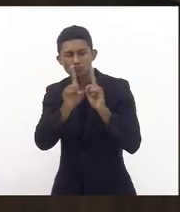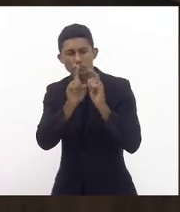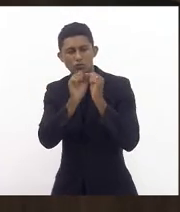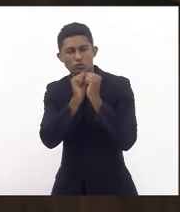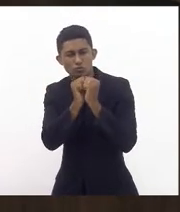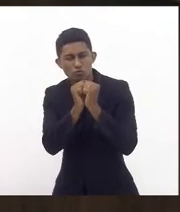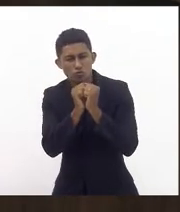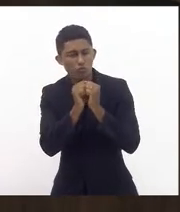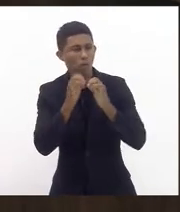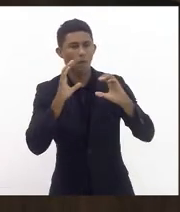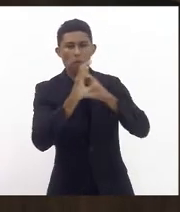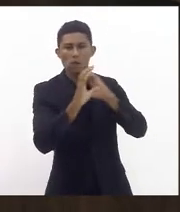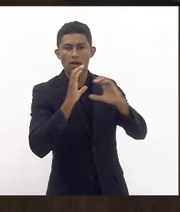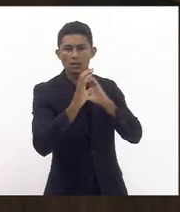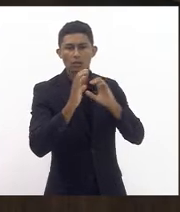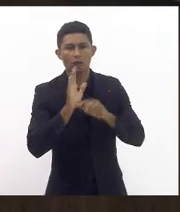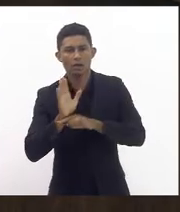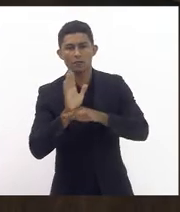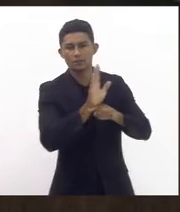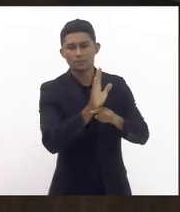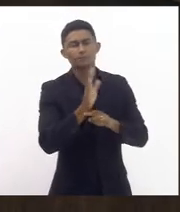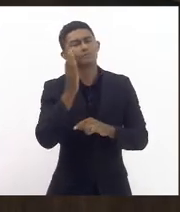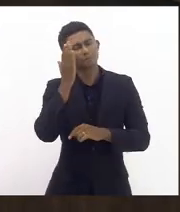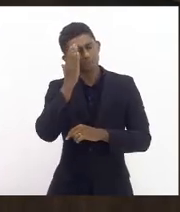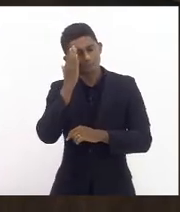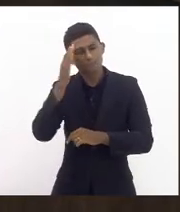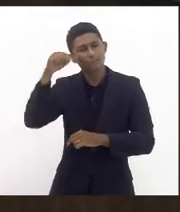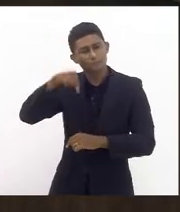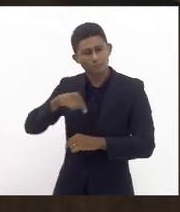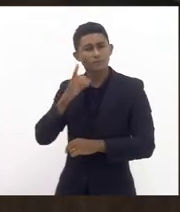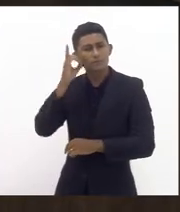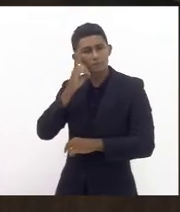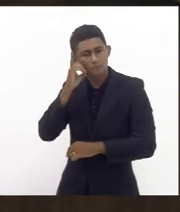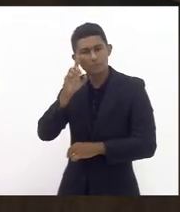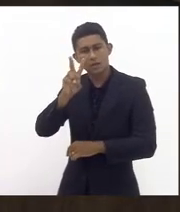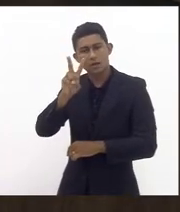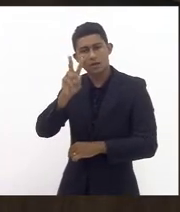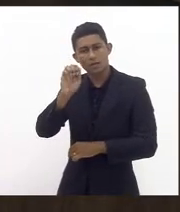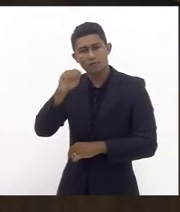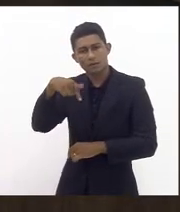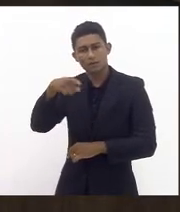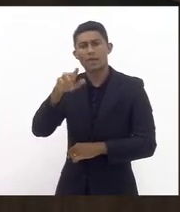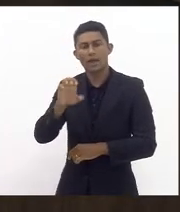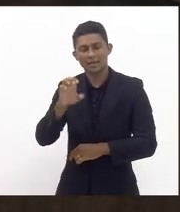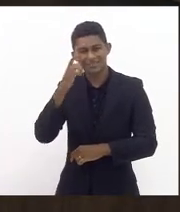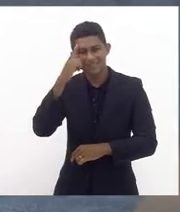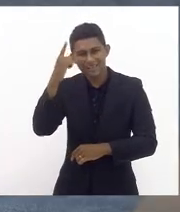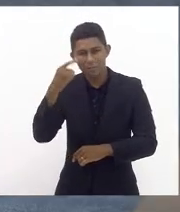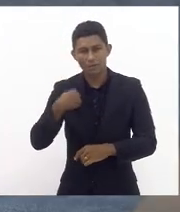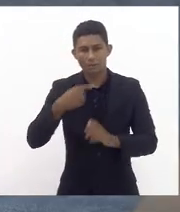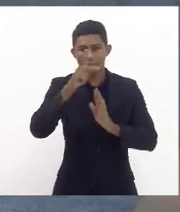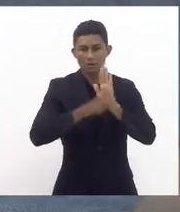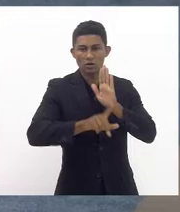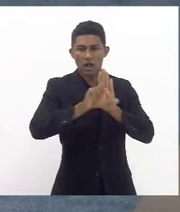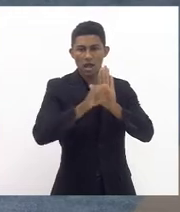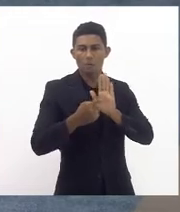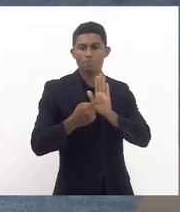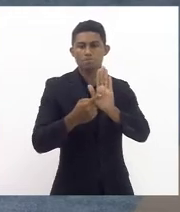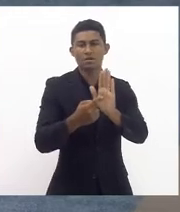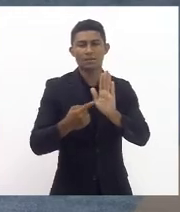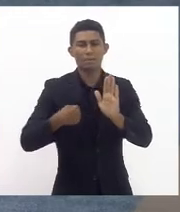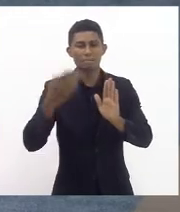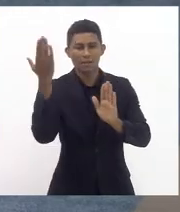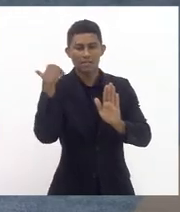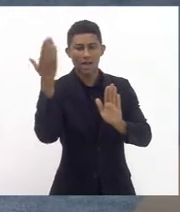um ativista da pauta, bem como o deputado Valdeque Carneiro, que aqui, quando apresentei o projeto em meu primeiro ano de